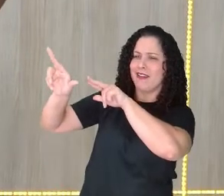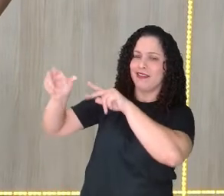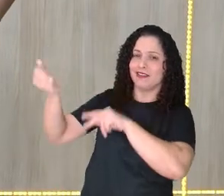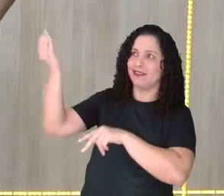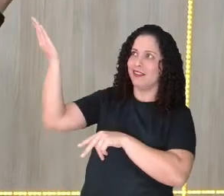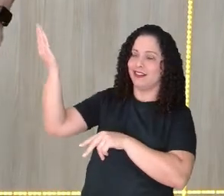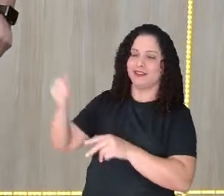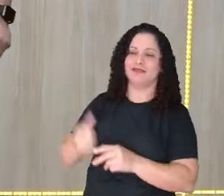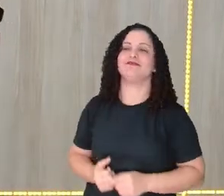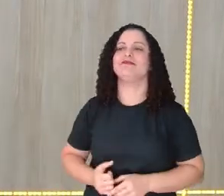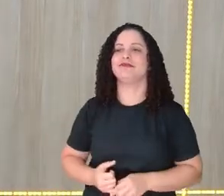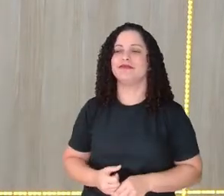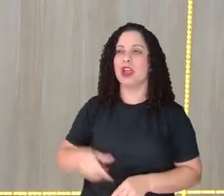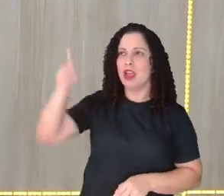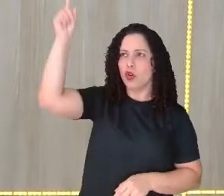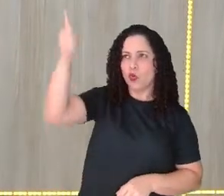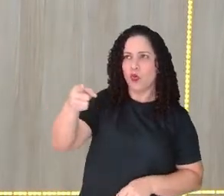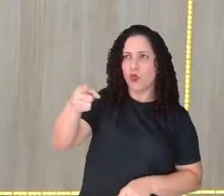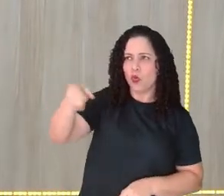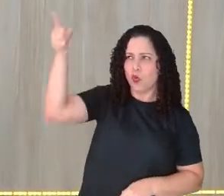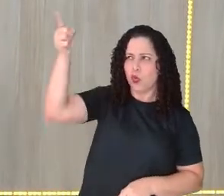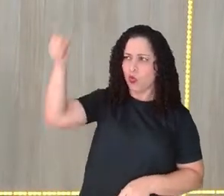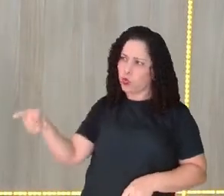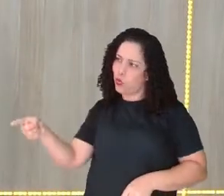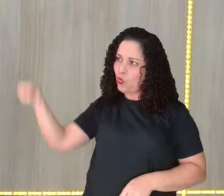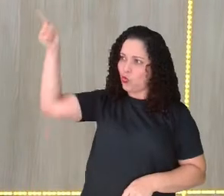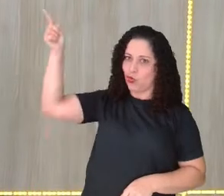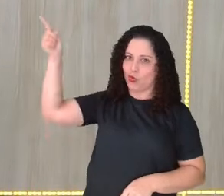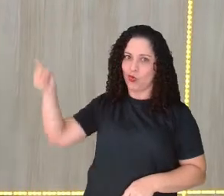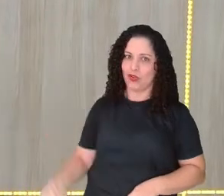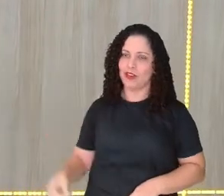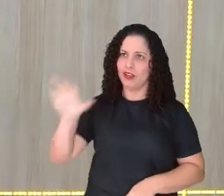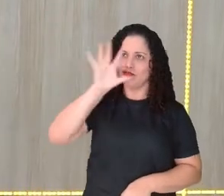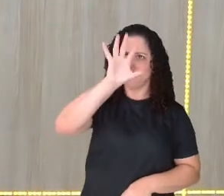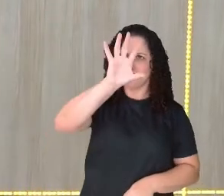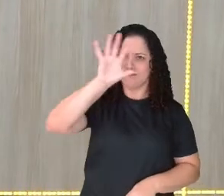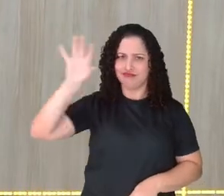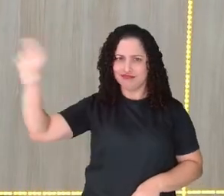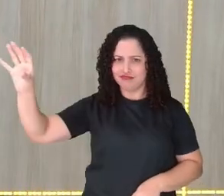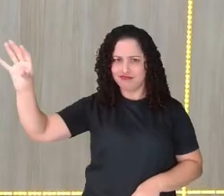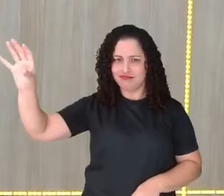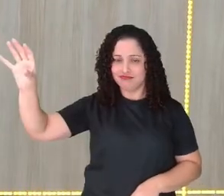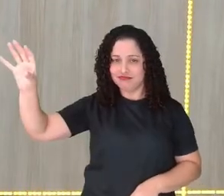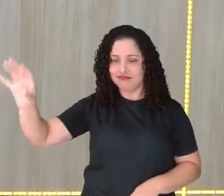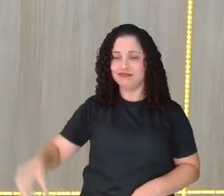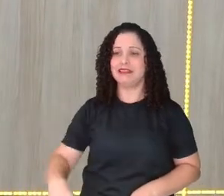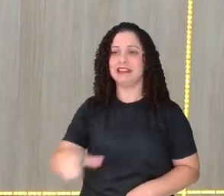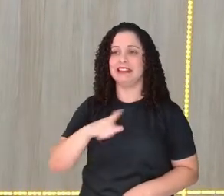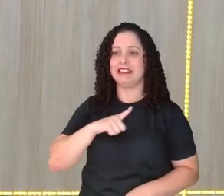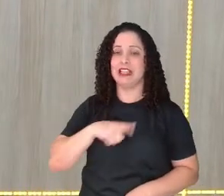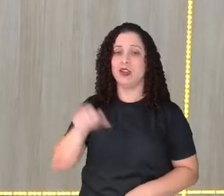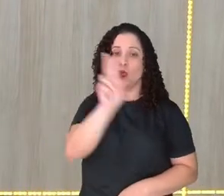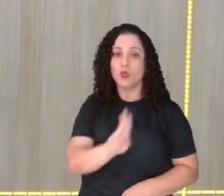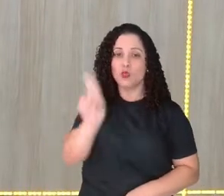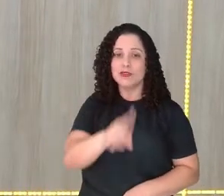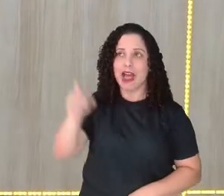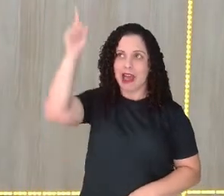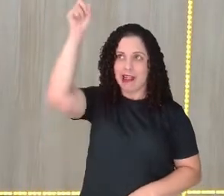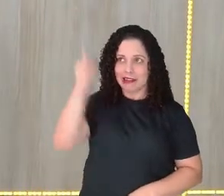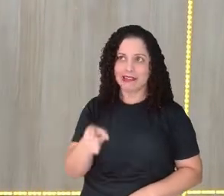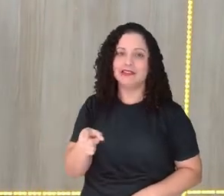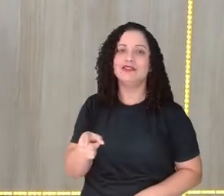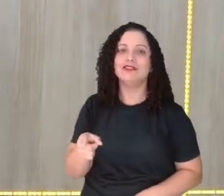por exemplo, certo? Então eu tenho aí duas figuras formadas por linhas poligonais. Note que eu